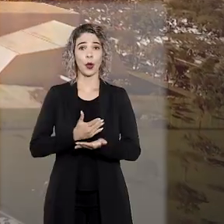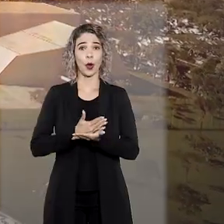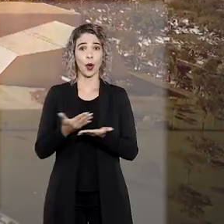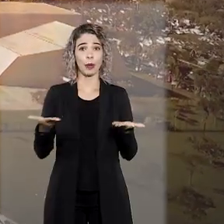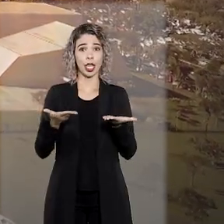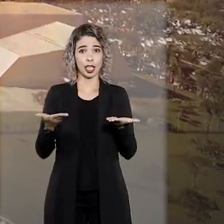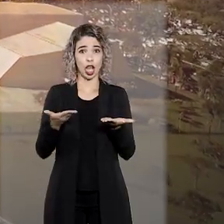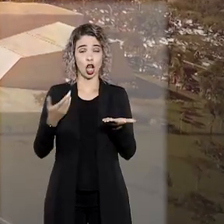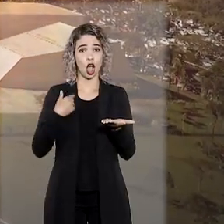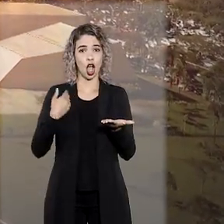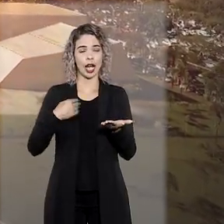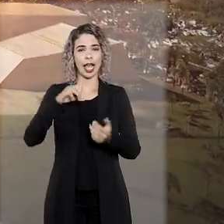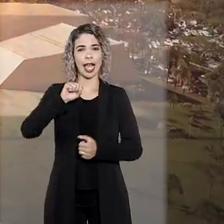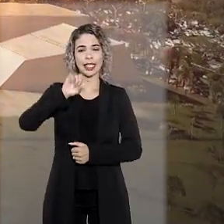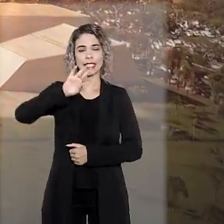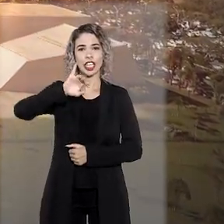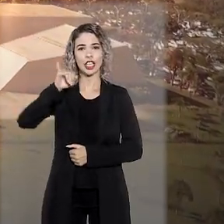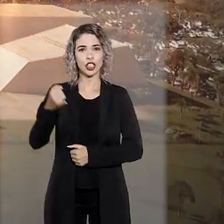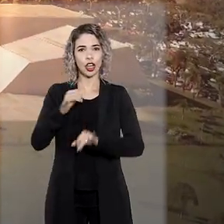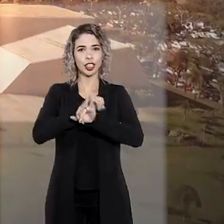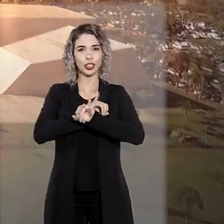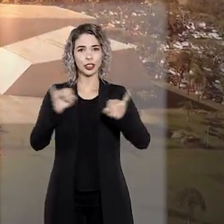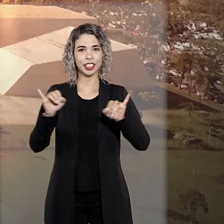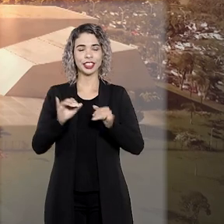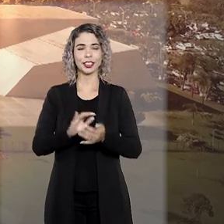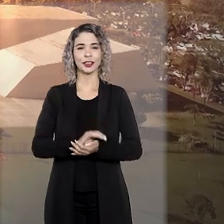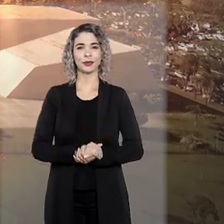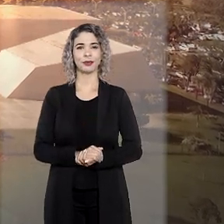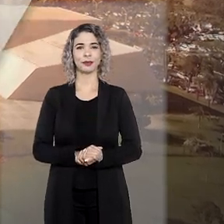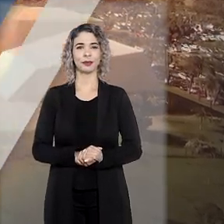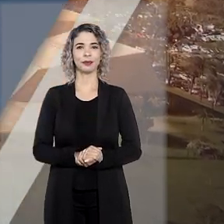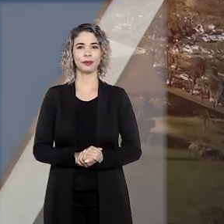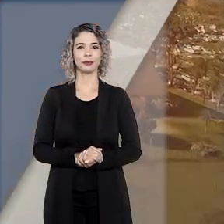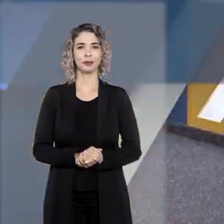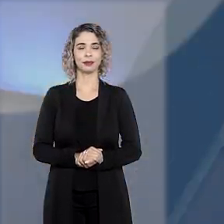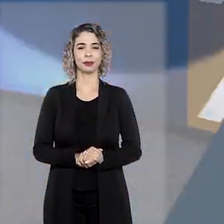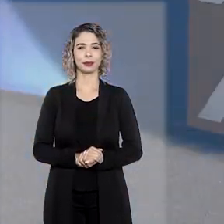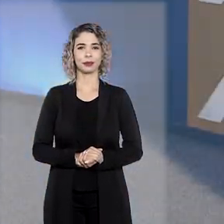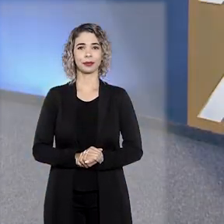Começa agora o programa do Superior Tribunal de Justiça.